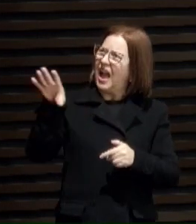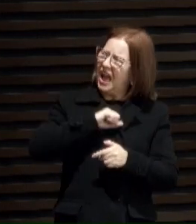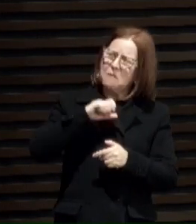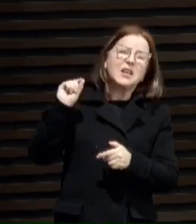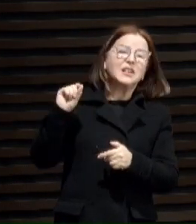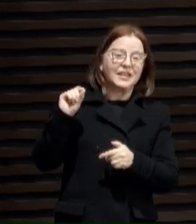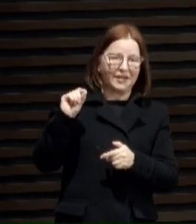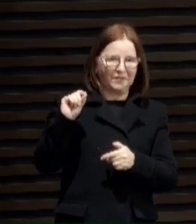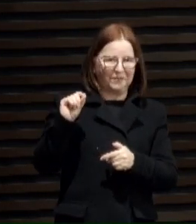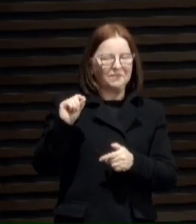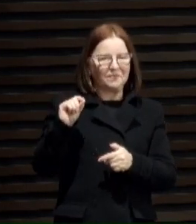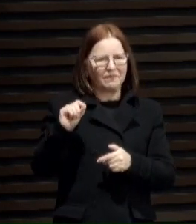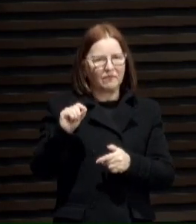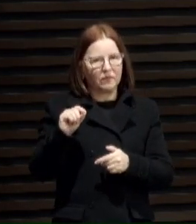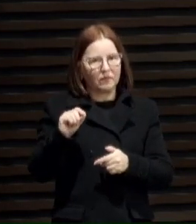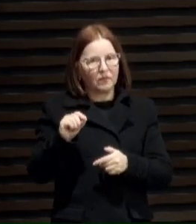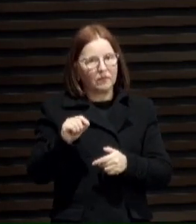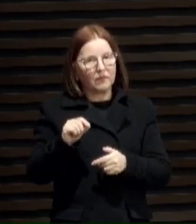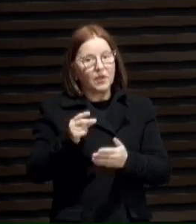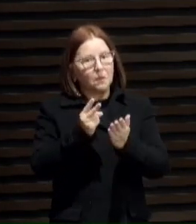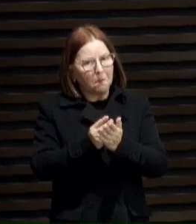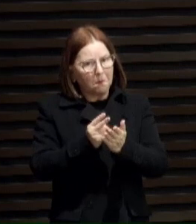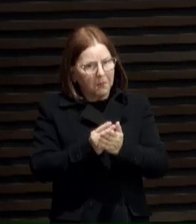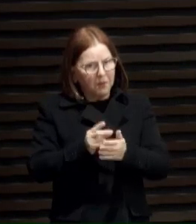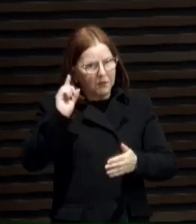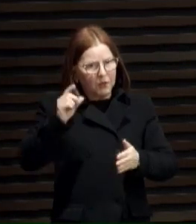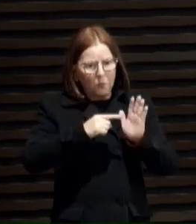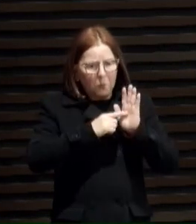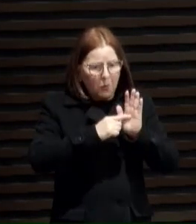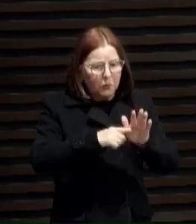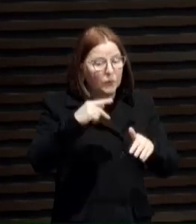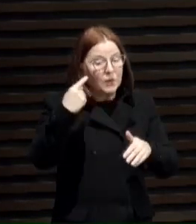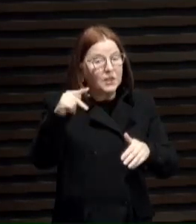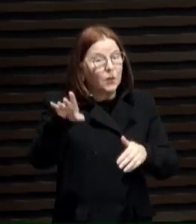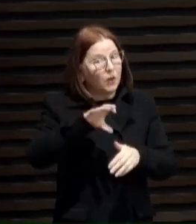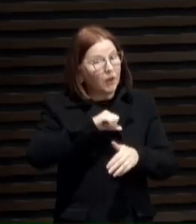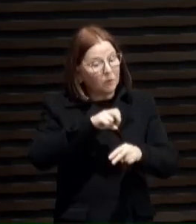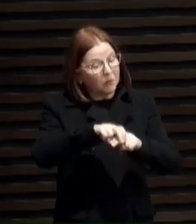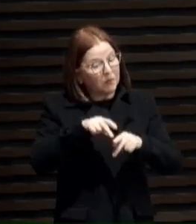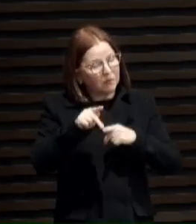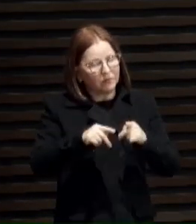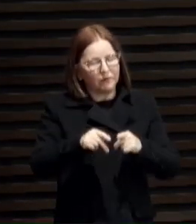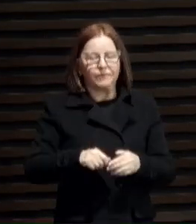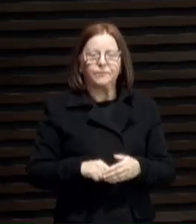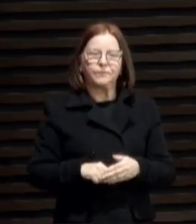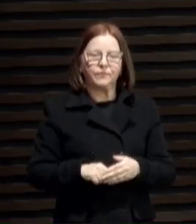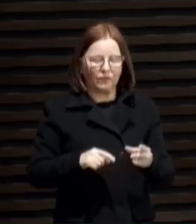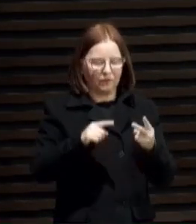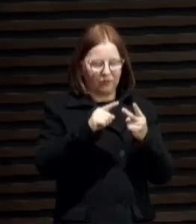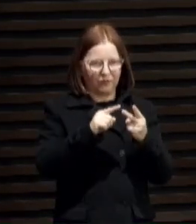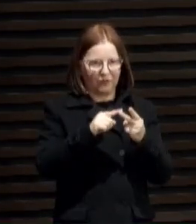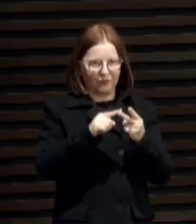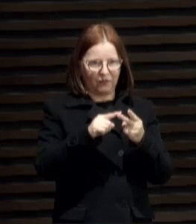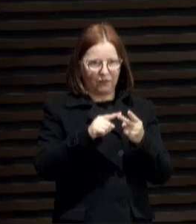de todas as evidências do amor de Deus. E é isso que nós vamos trabalhar um pouquinho aqui hoje. 2. O filho